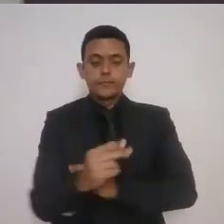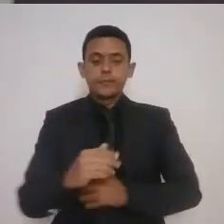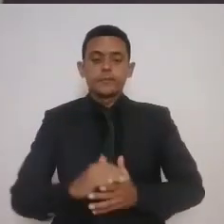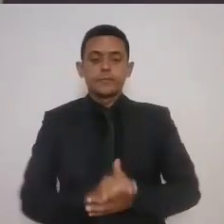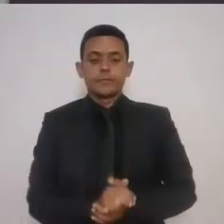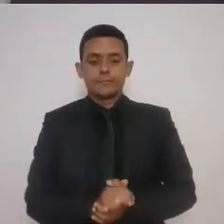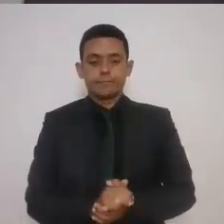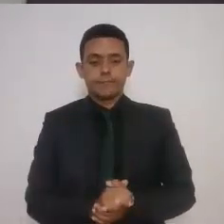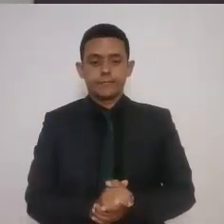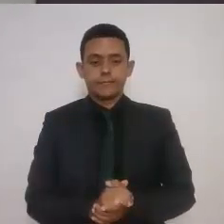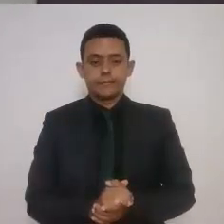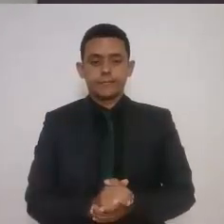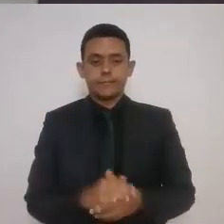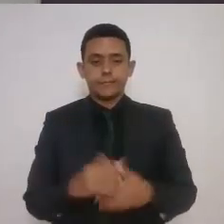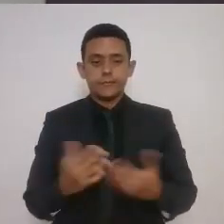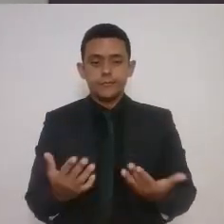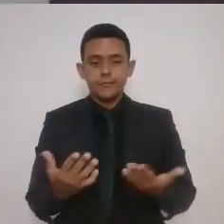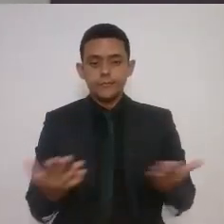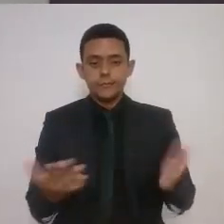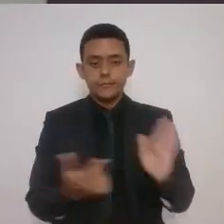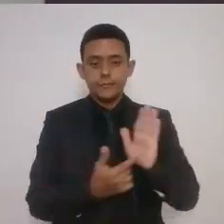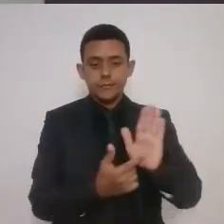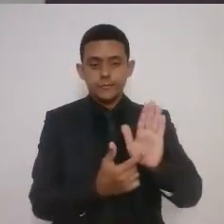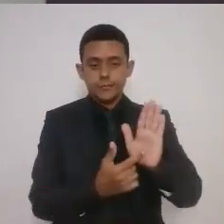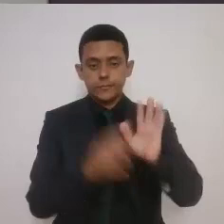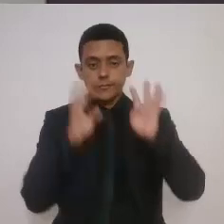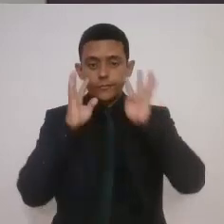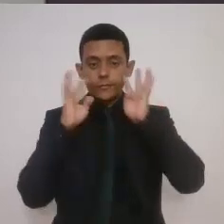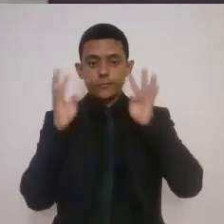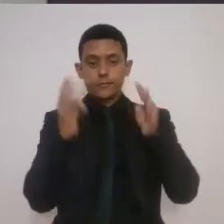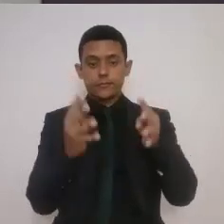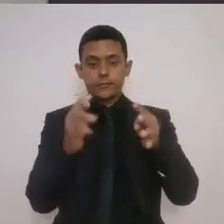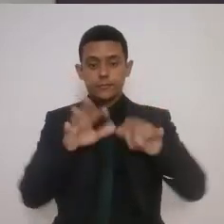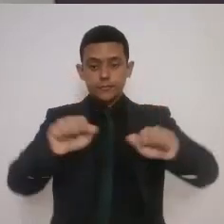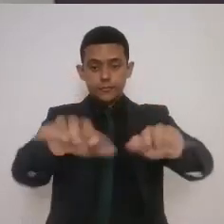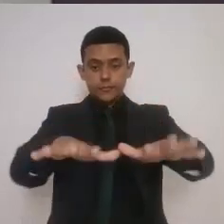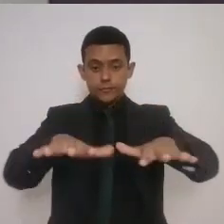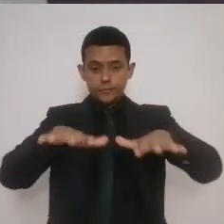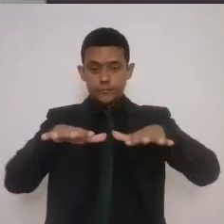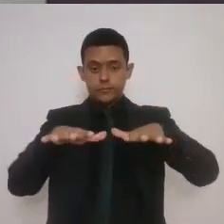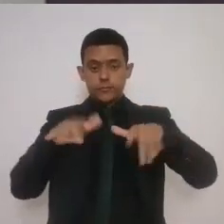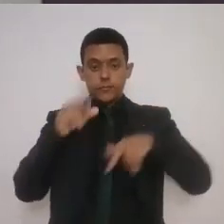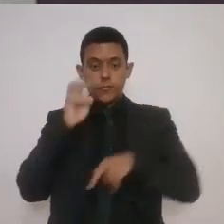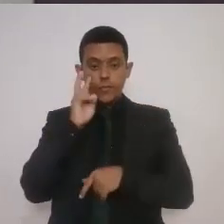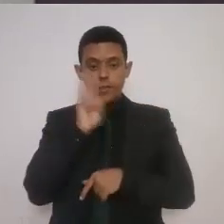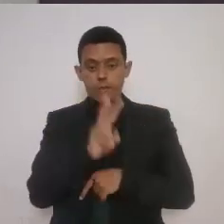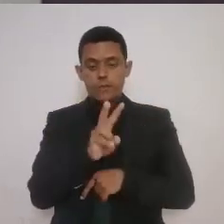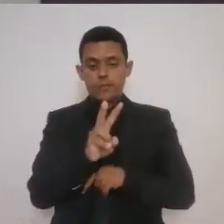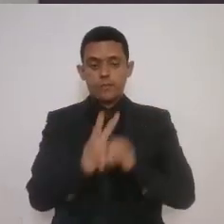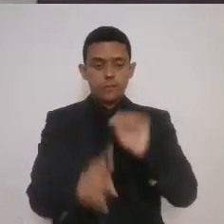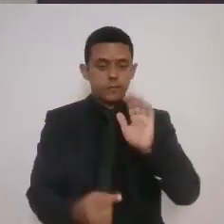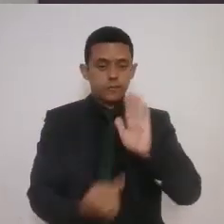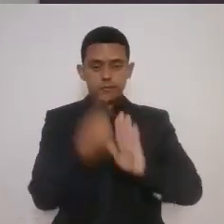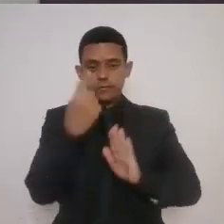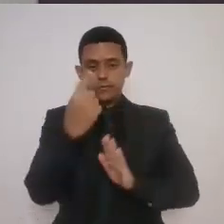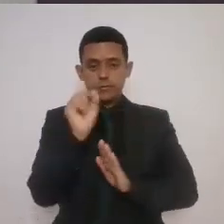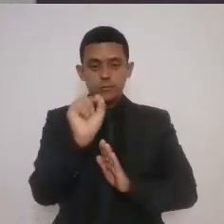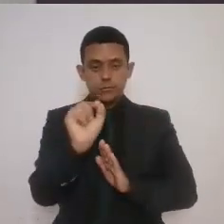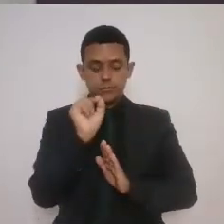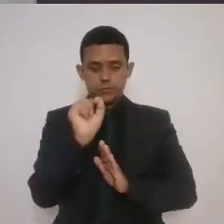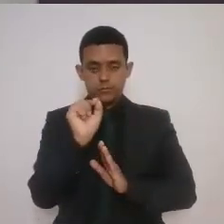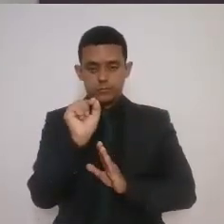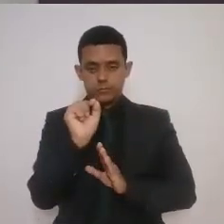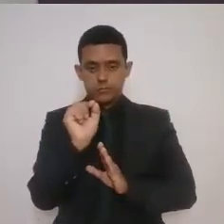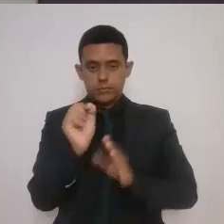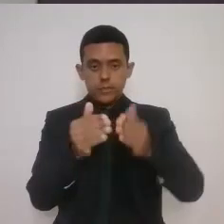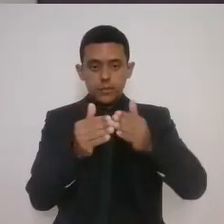Por fim, e aqui eu chamo a atenção da Corte para esse ponto, para esse aspecto que eu penso